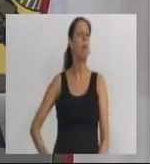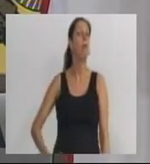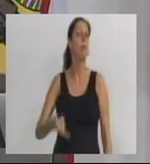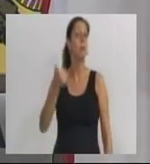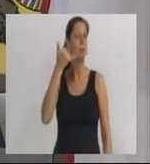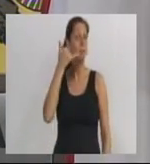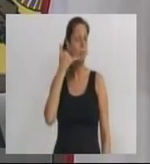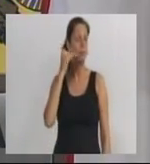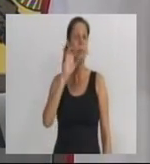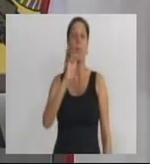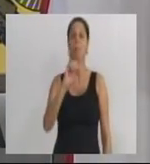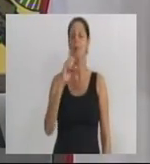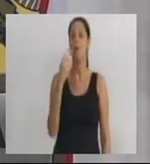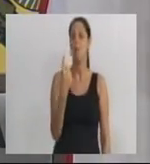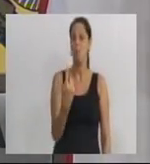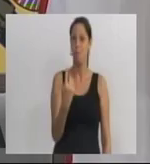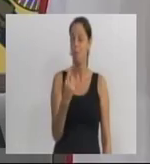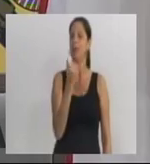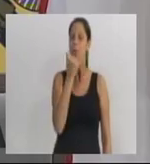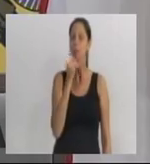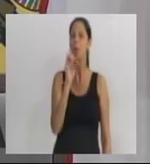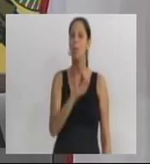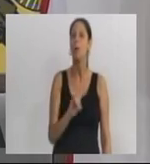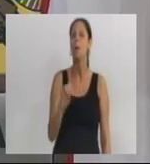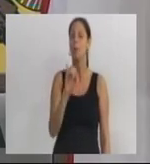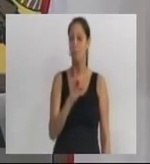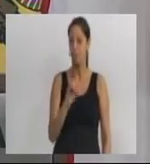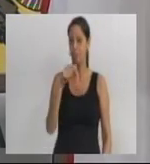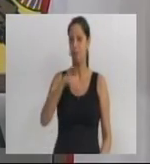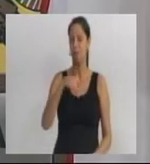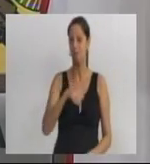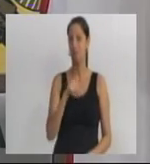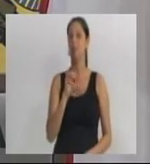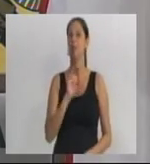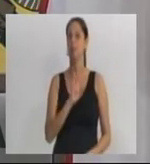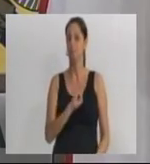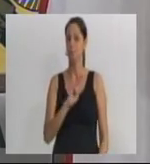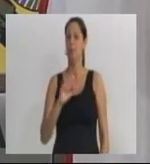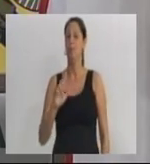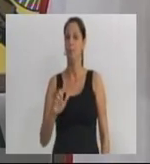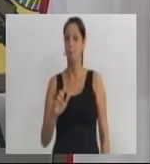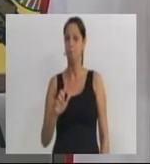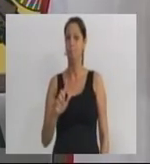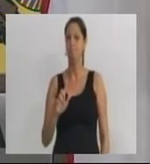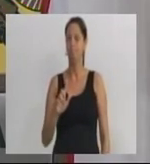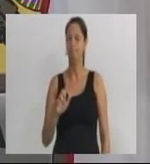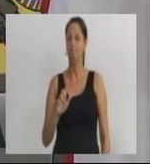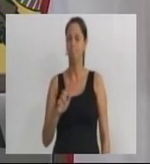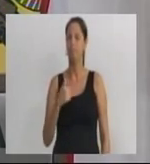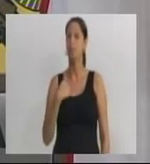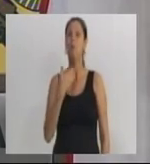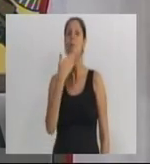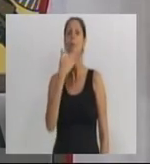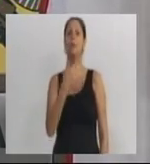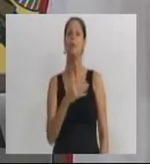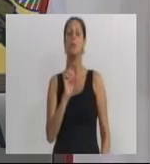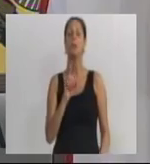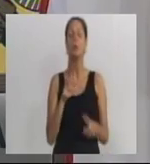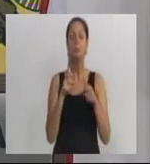móvel ao município de Blumenau. E eu não vou fazer mais, vereador César, assim, um pedido